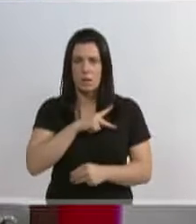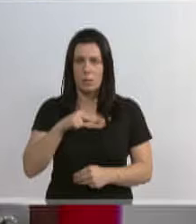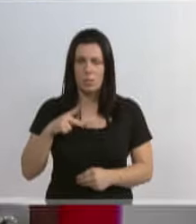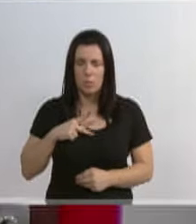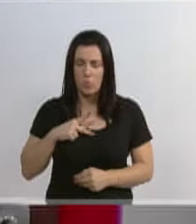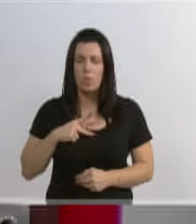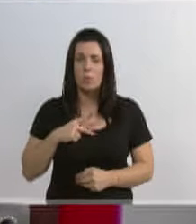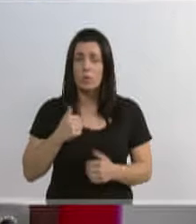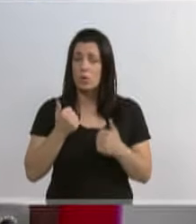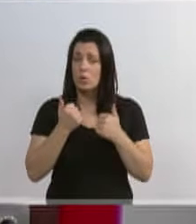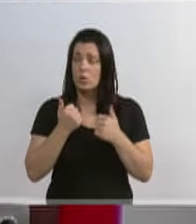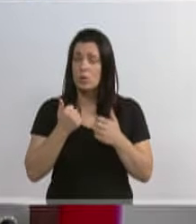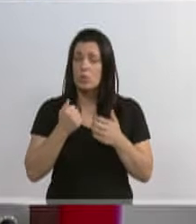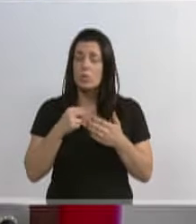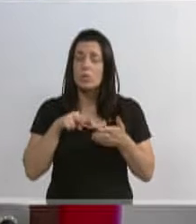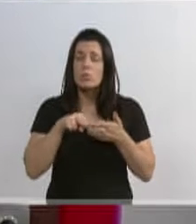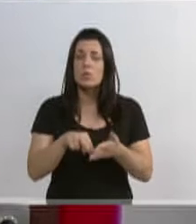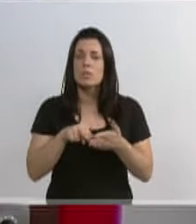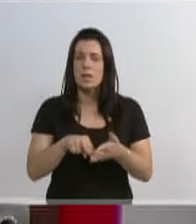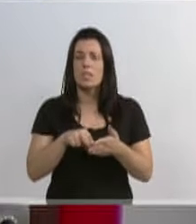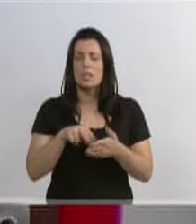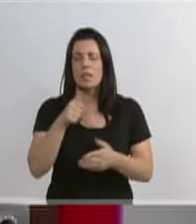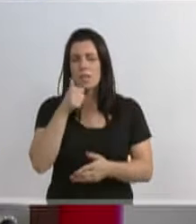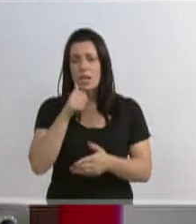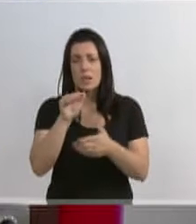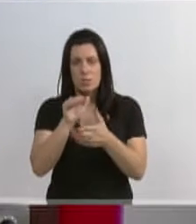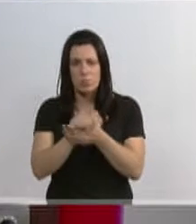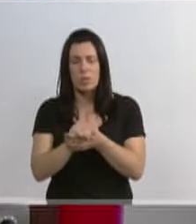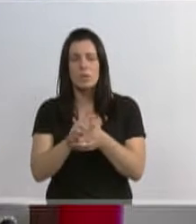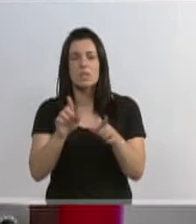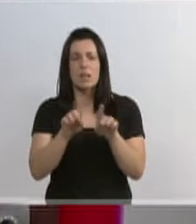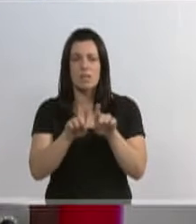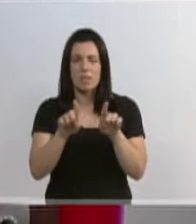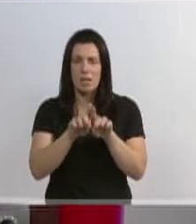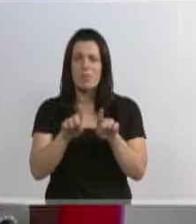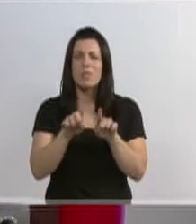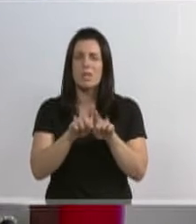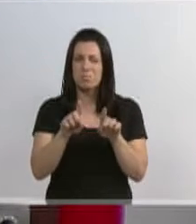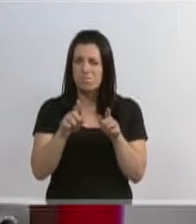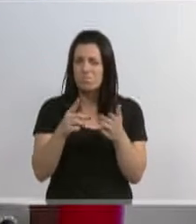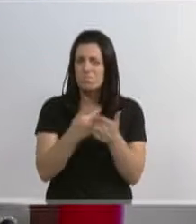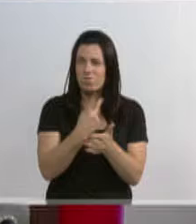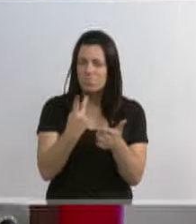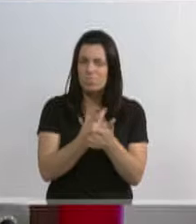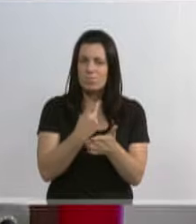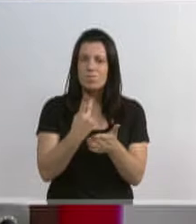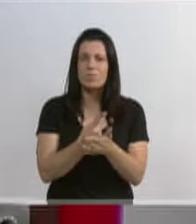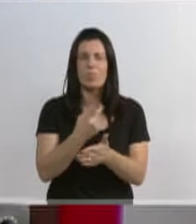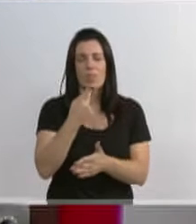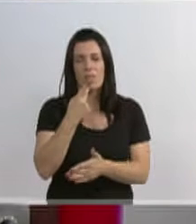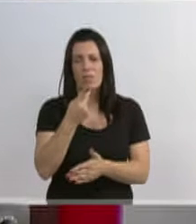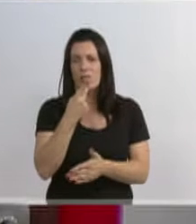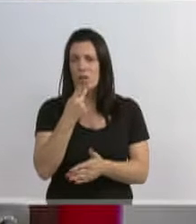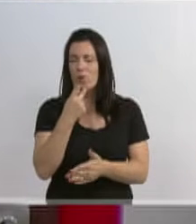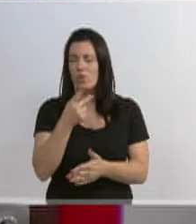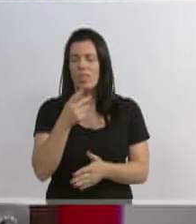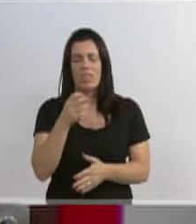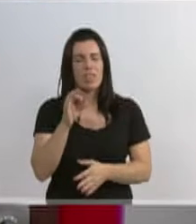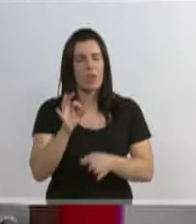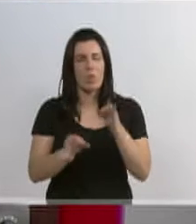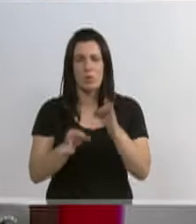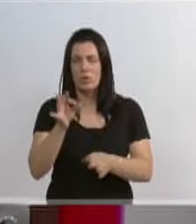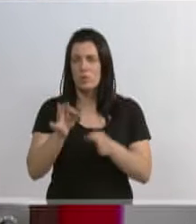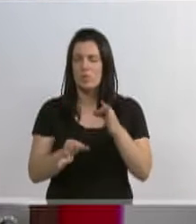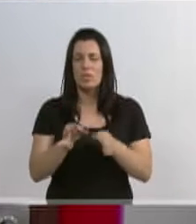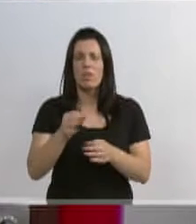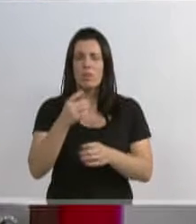de dinheiro ao gastar dinheiro originado de corrupção, classificou como injustificável a absolvição da jornalista dos crimes de lavagem de